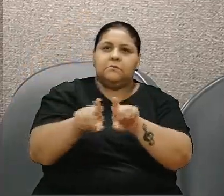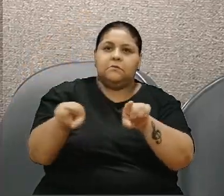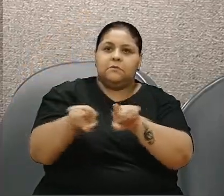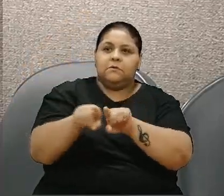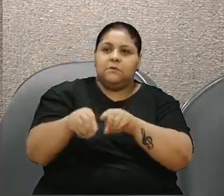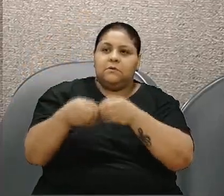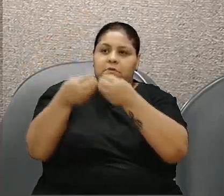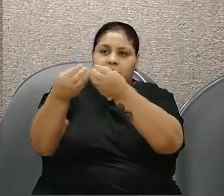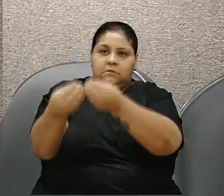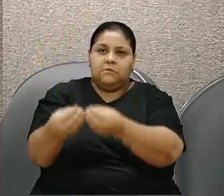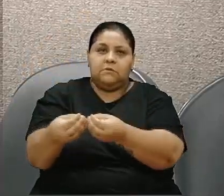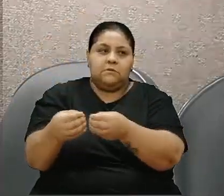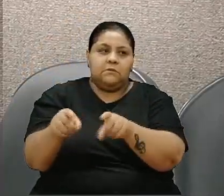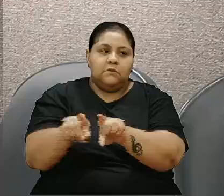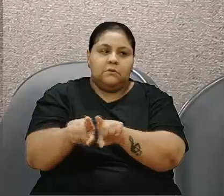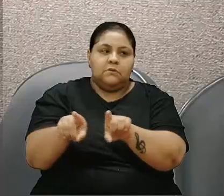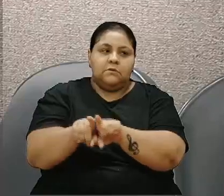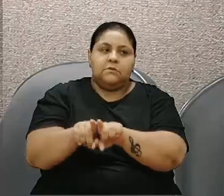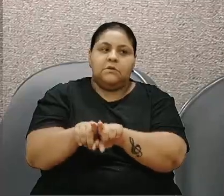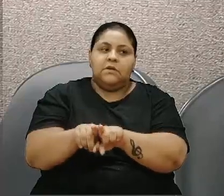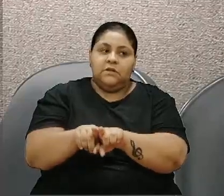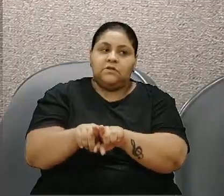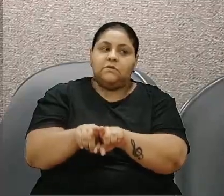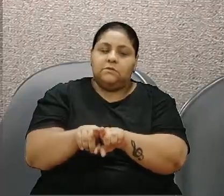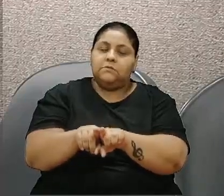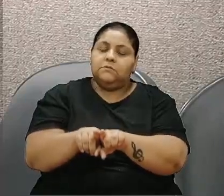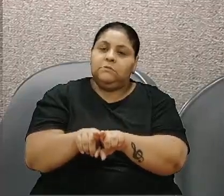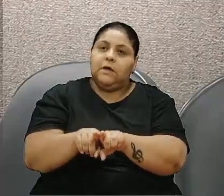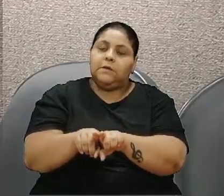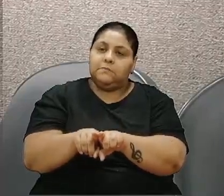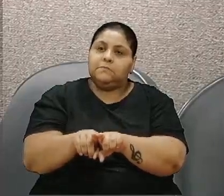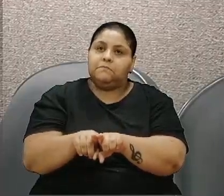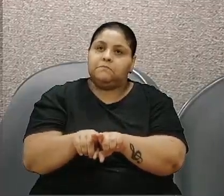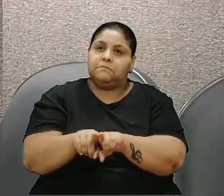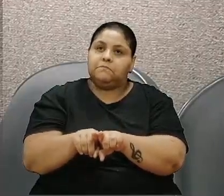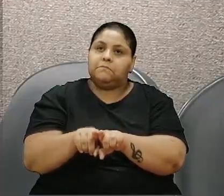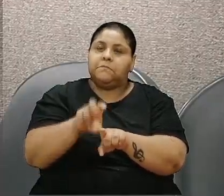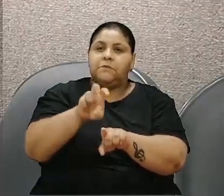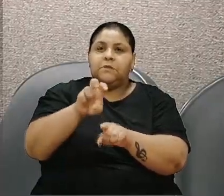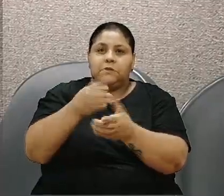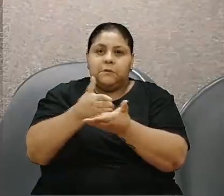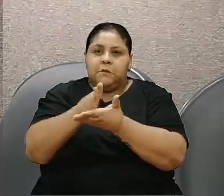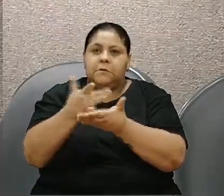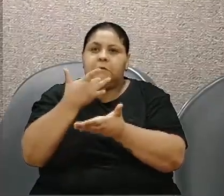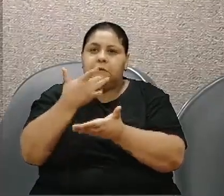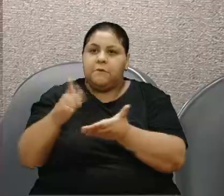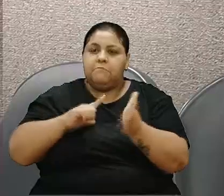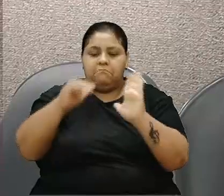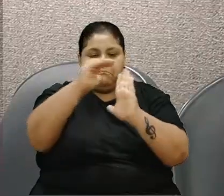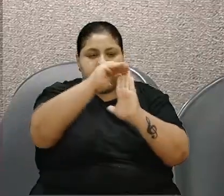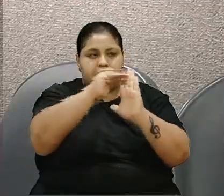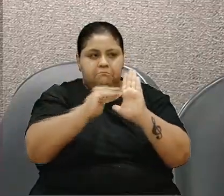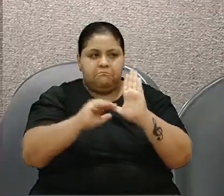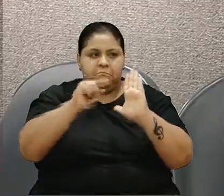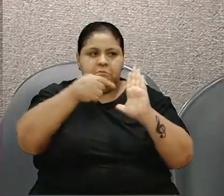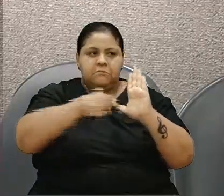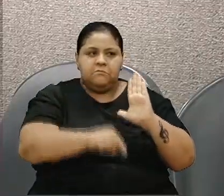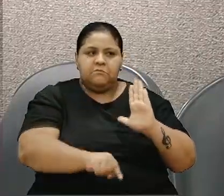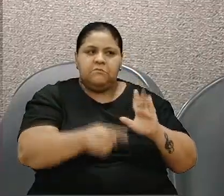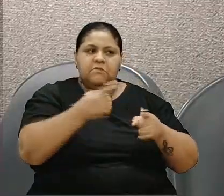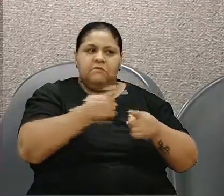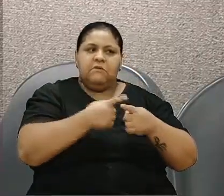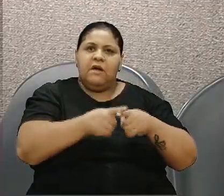suas doações. Então, amanhã vai estar aberto das 8h30 da manhã às 5h30 da tarde. Tem uma programação intensa de aniversário,